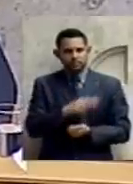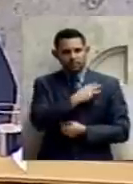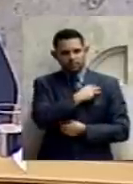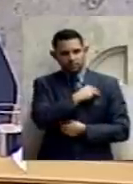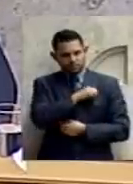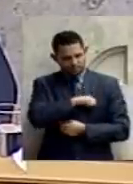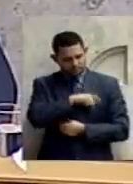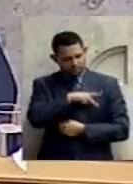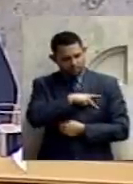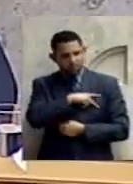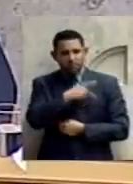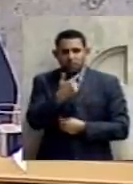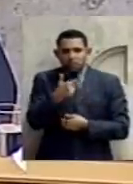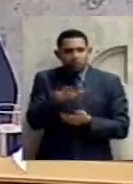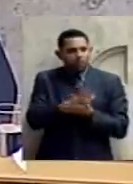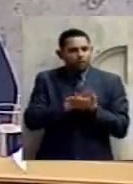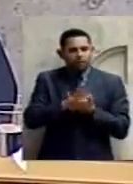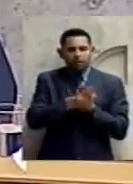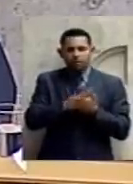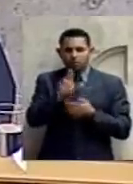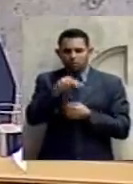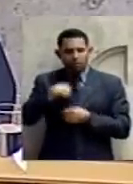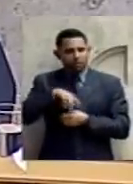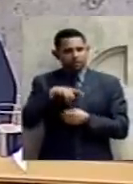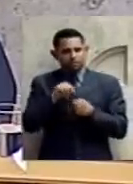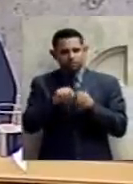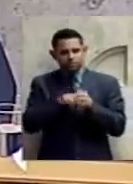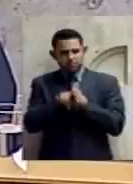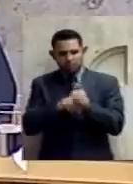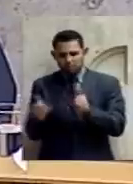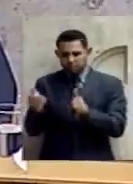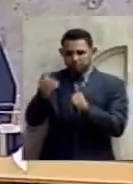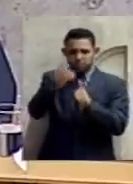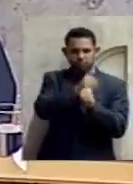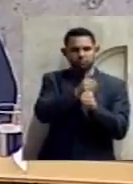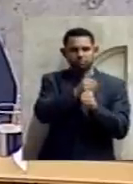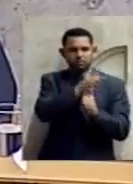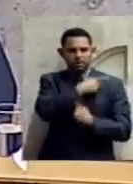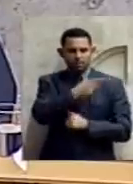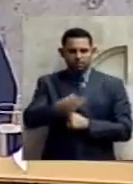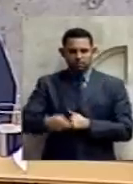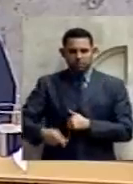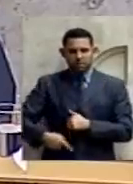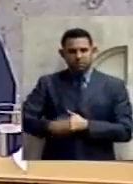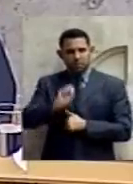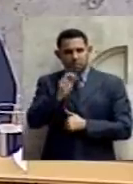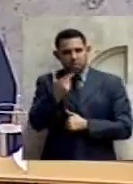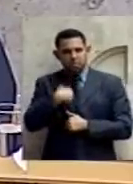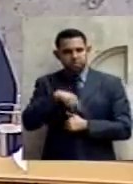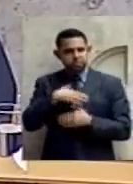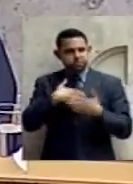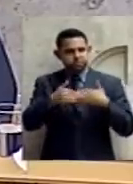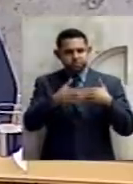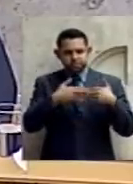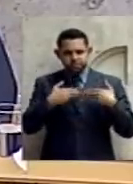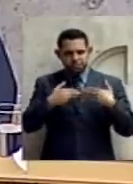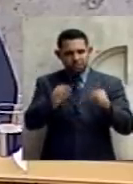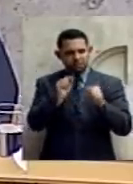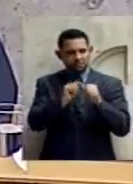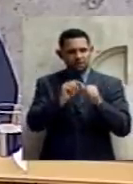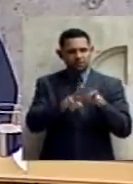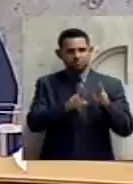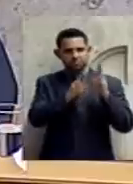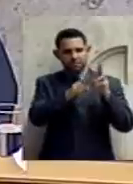Ministério Público não quer, e jamais pretendeu, substituir a polícia ou outros órgãos que desempenham um